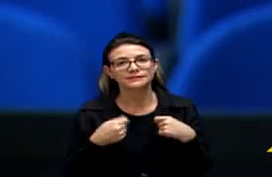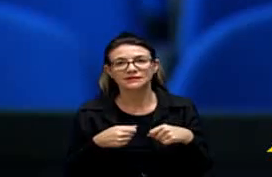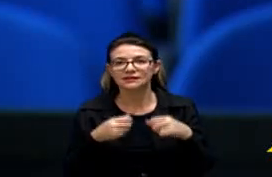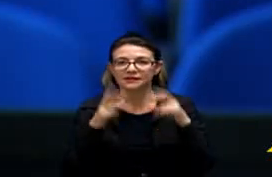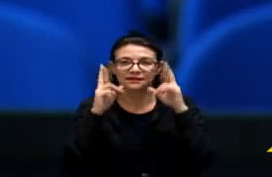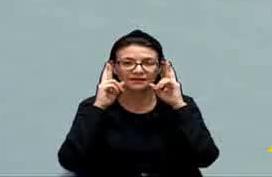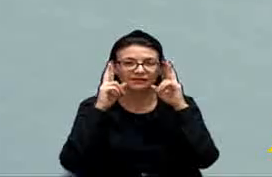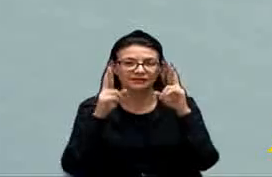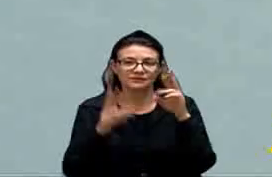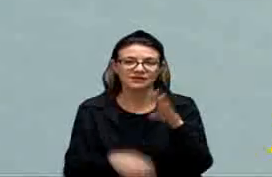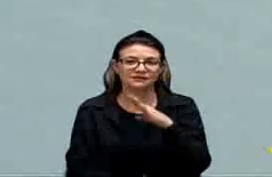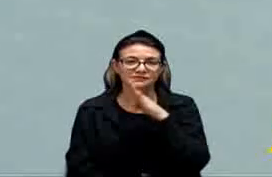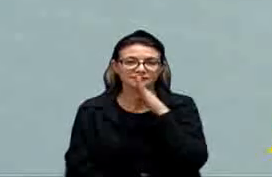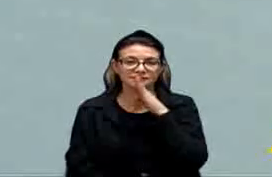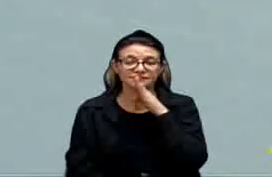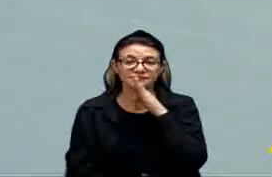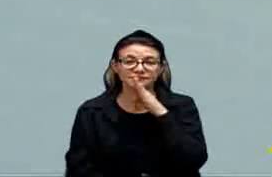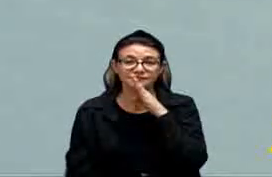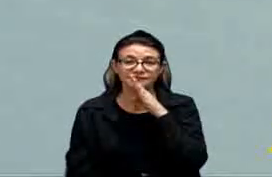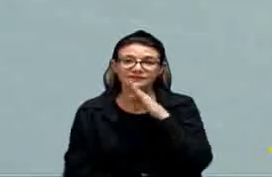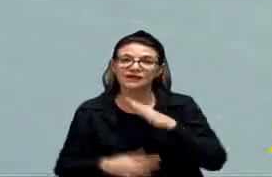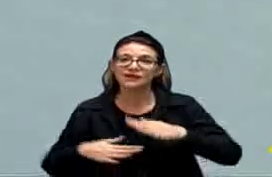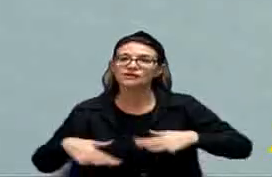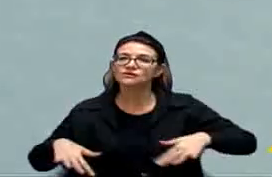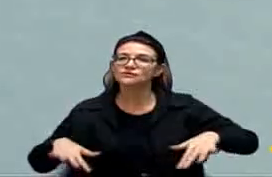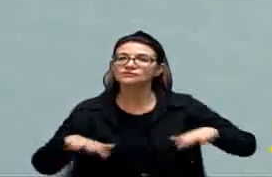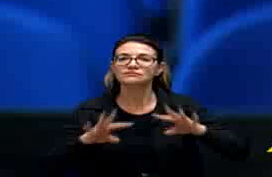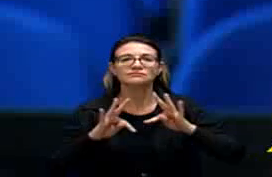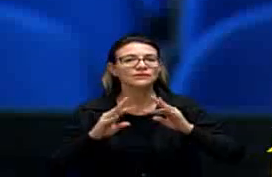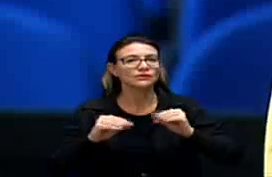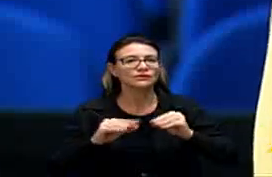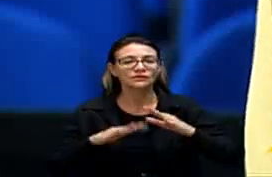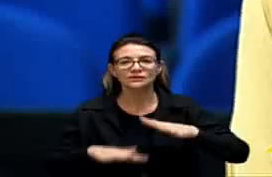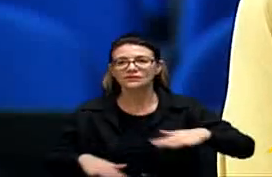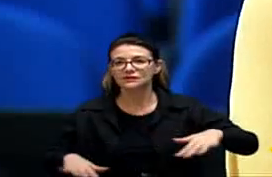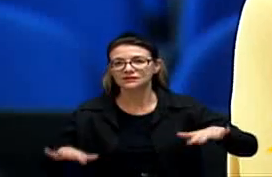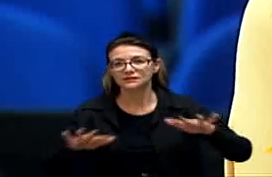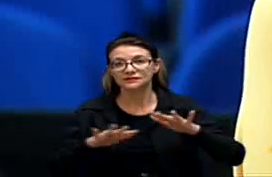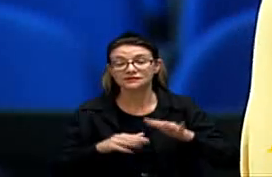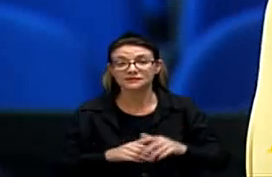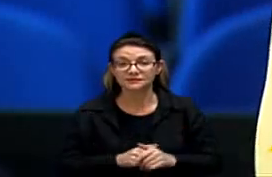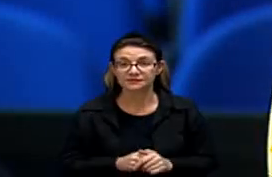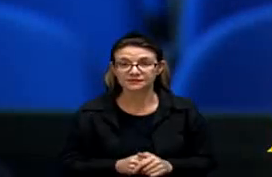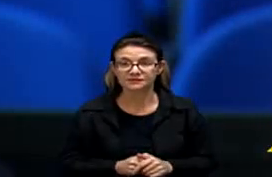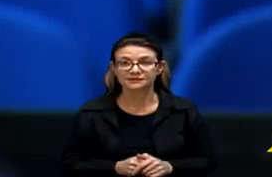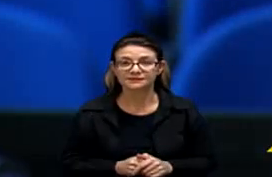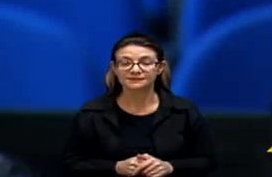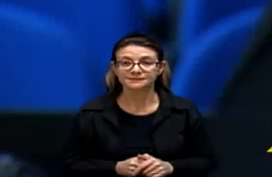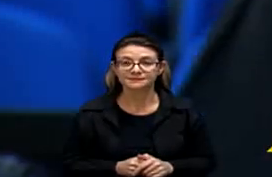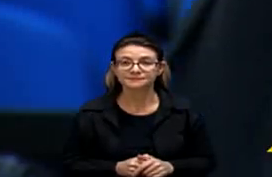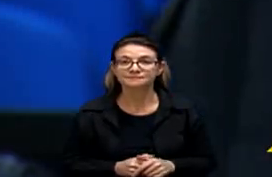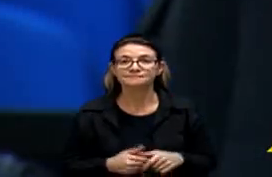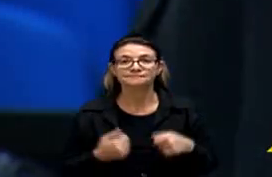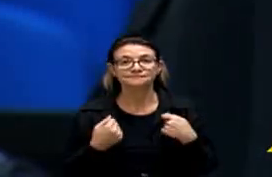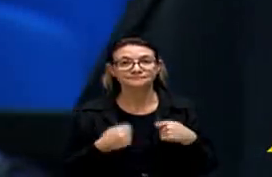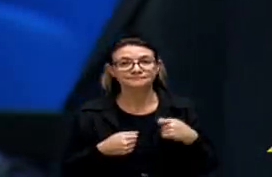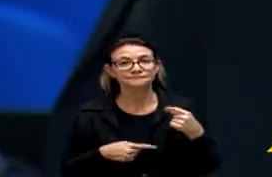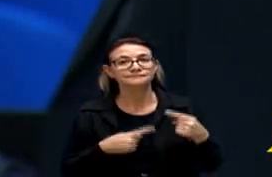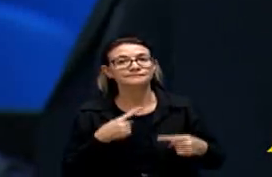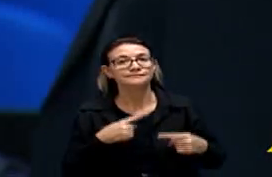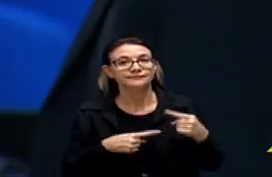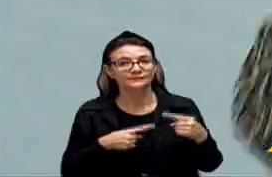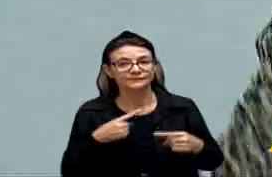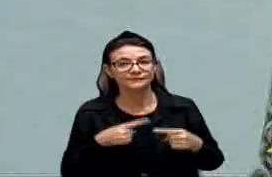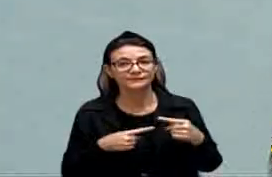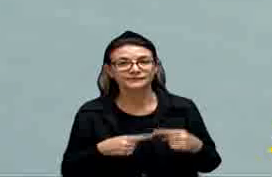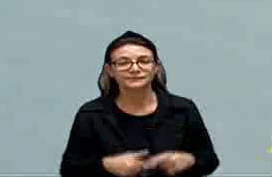espaços Então acho que é um uma discussão importante que se abre aqui para além dessas questões a gente precisa discutir a cidade dialogar por